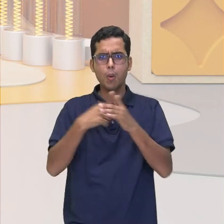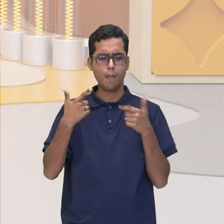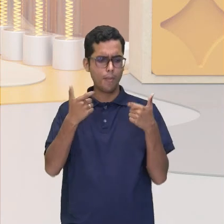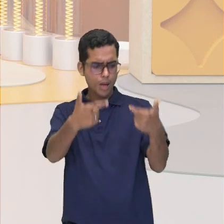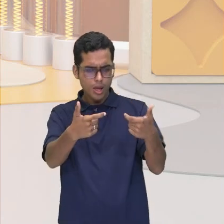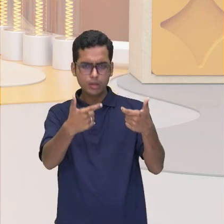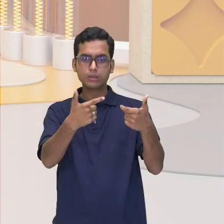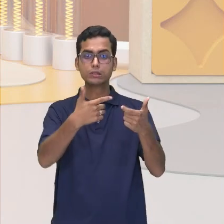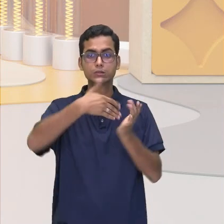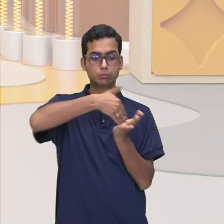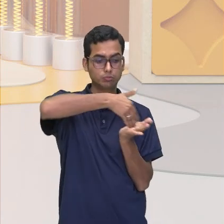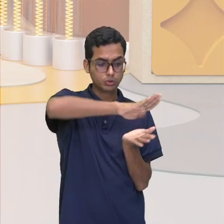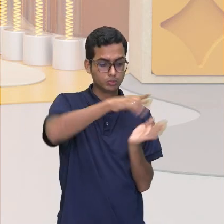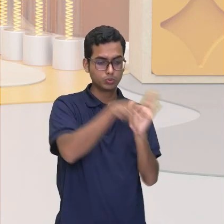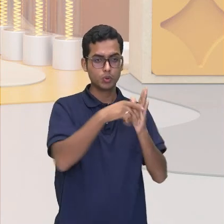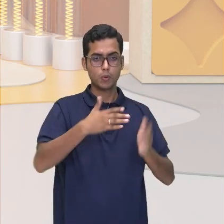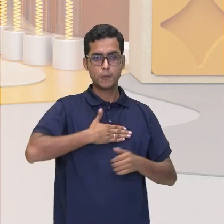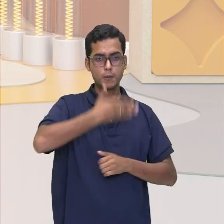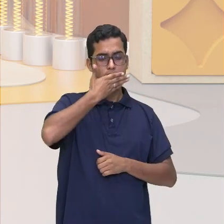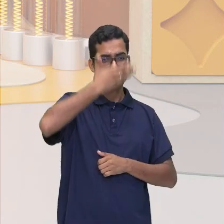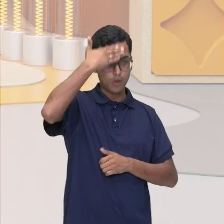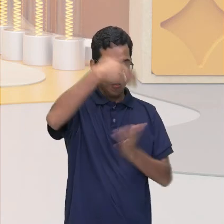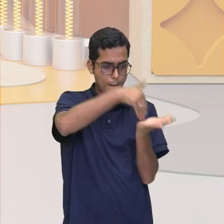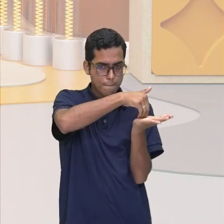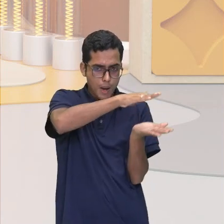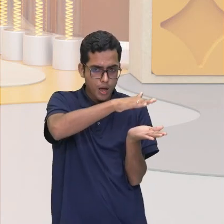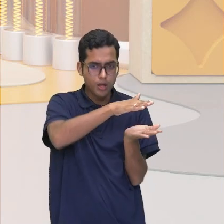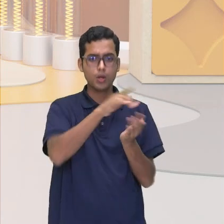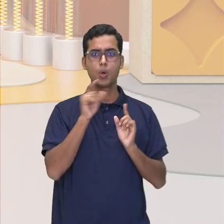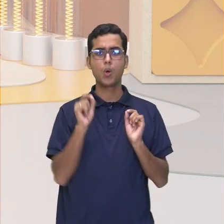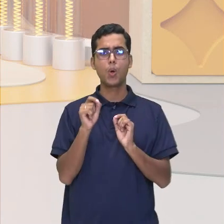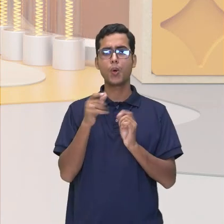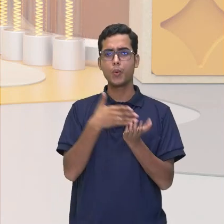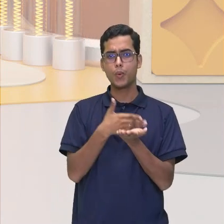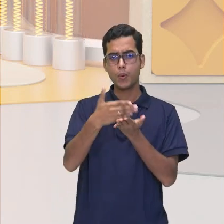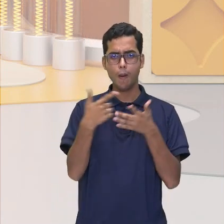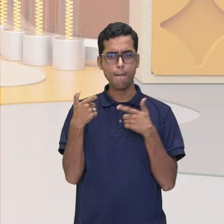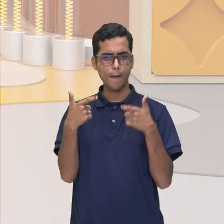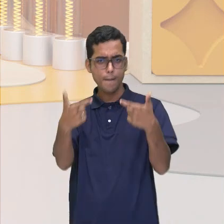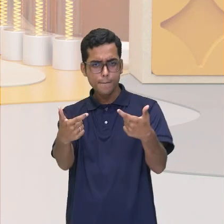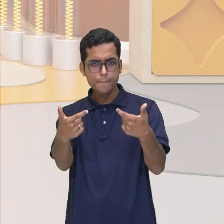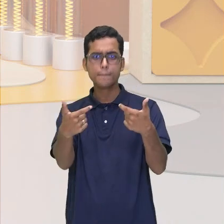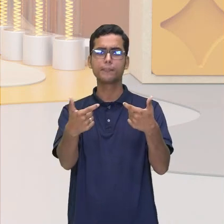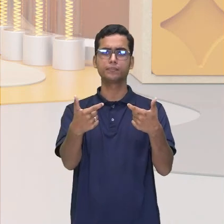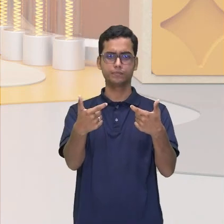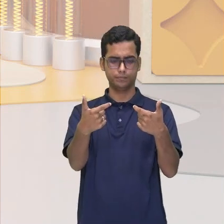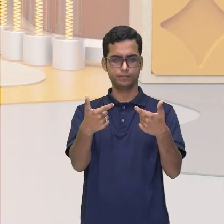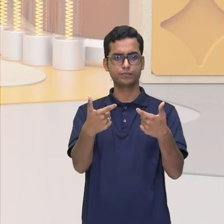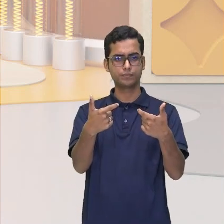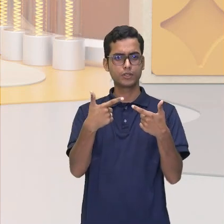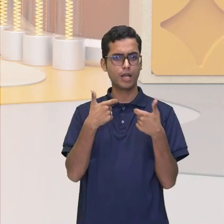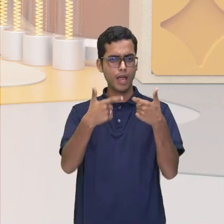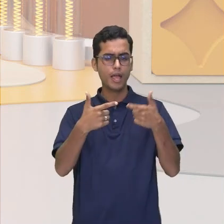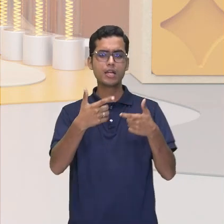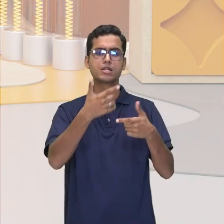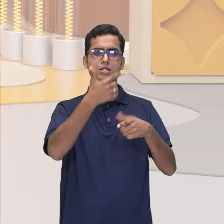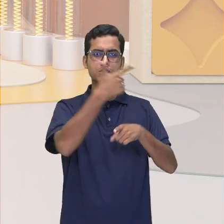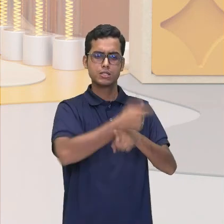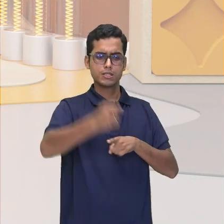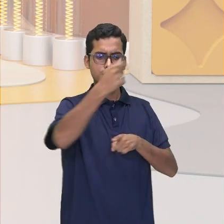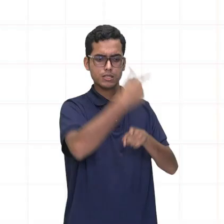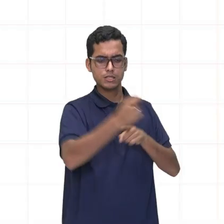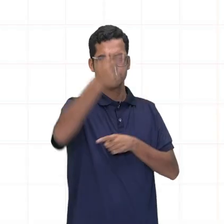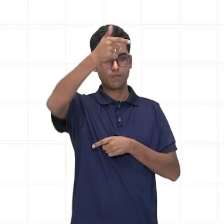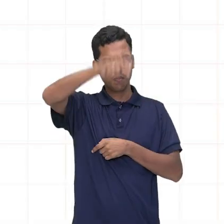ali da Península Ibérica, vai começar as chamadas guerras de reconquista. A gente vai aqui para o